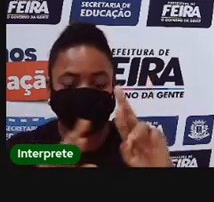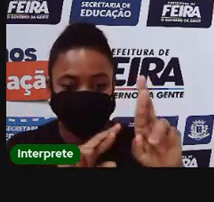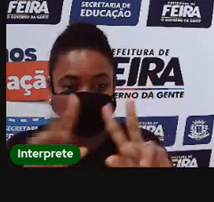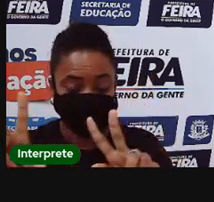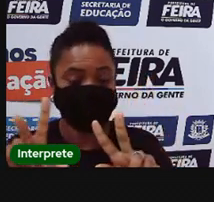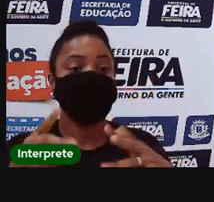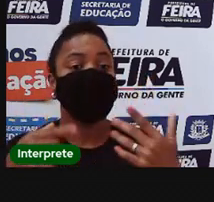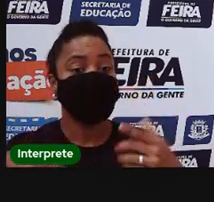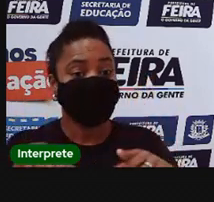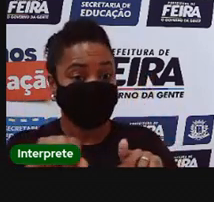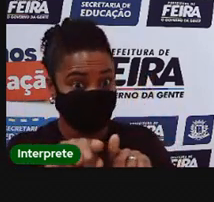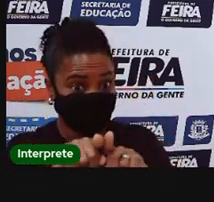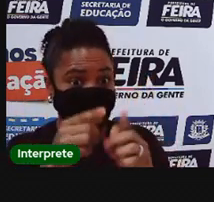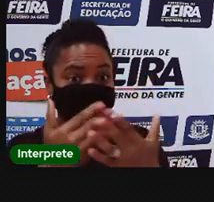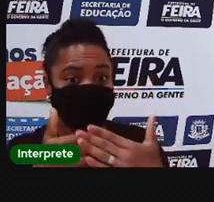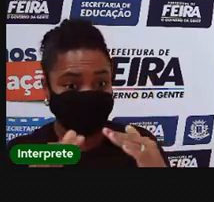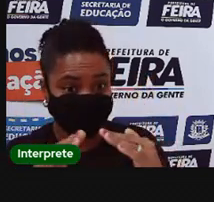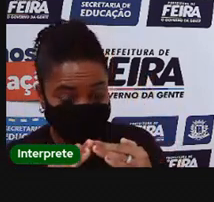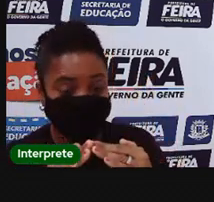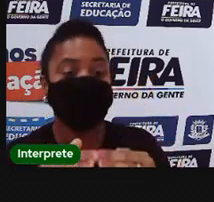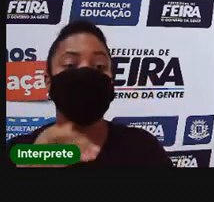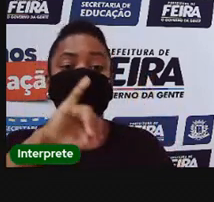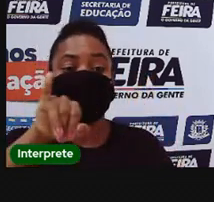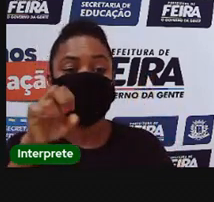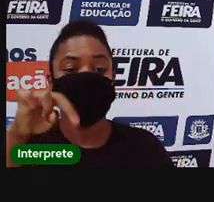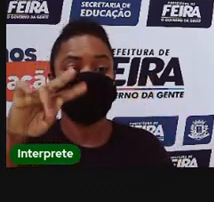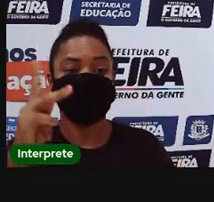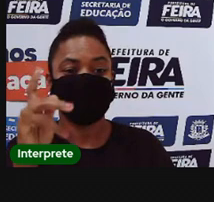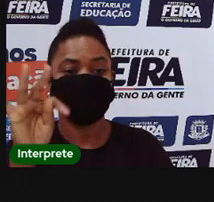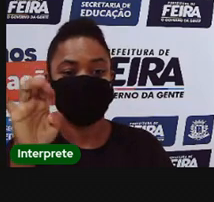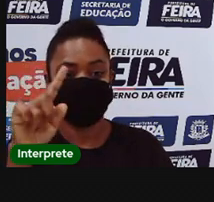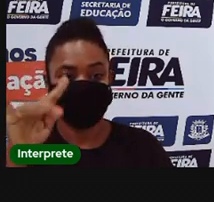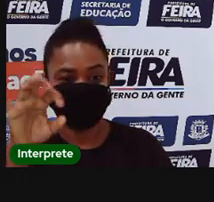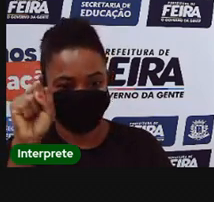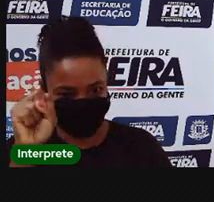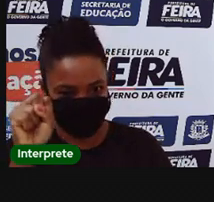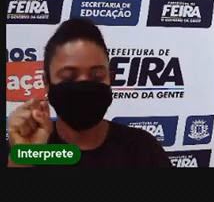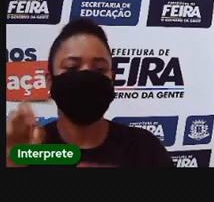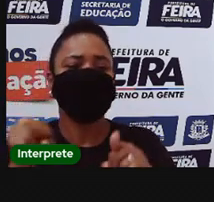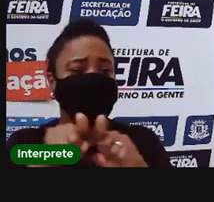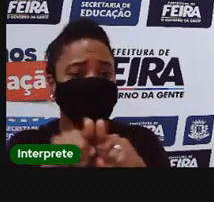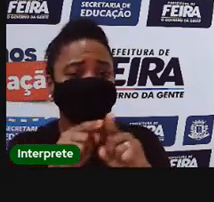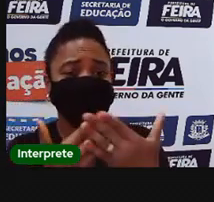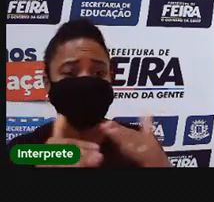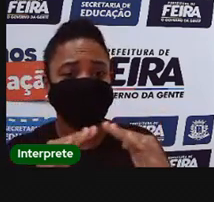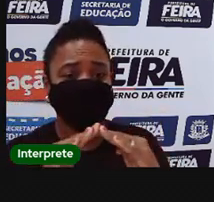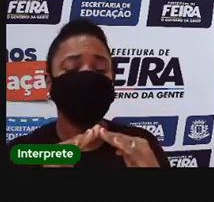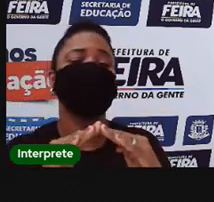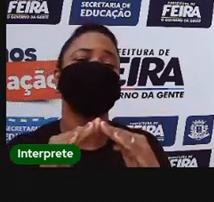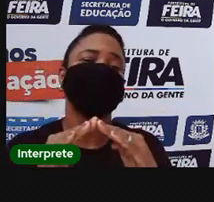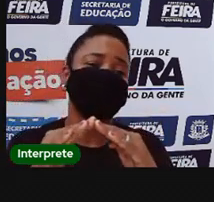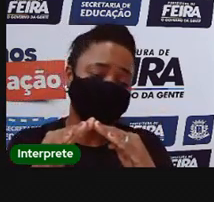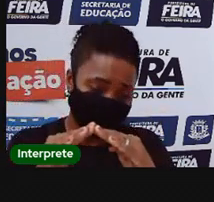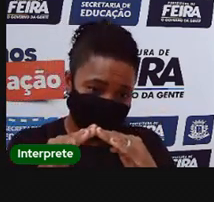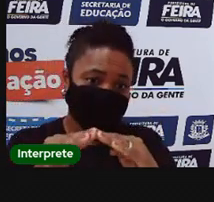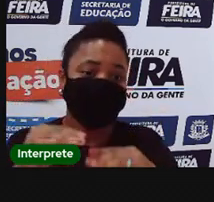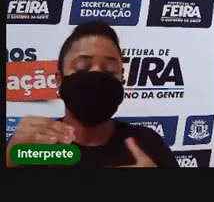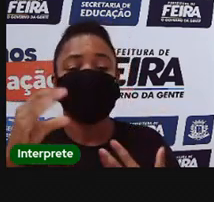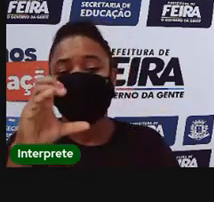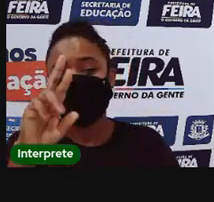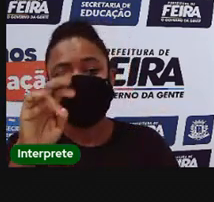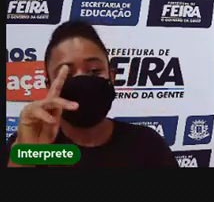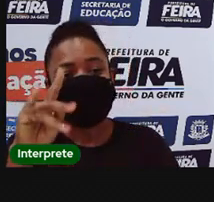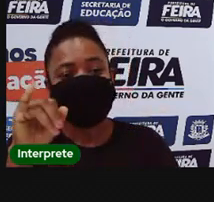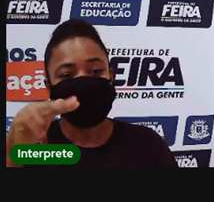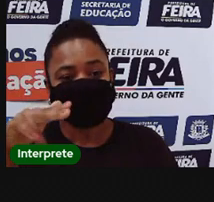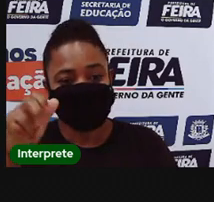Mendes, a Comendador Jonatas Teles de Carvalho, a Escola Municipal Crispiniano Ferreira da Silva, a Doutor